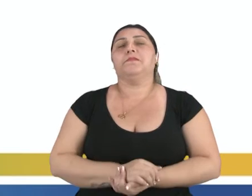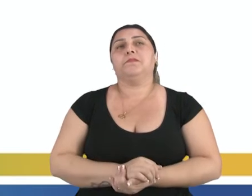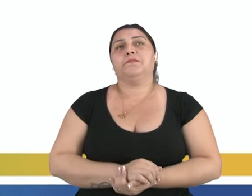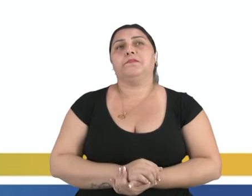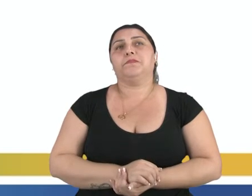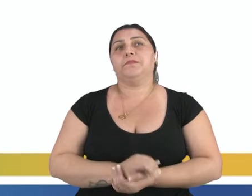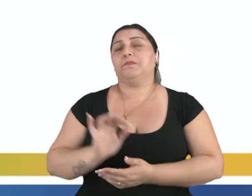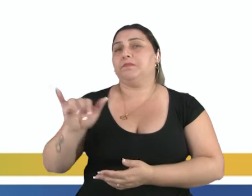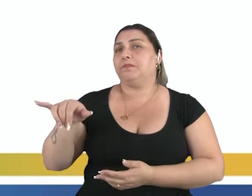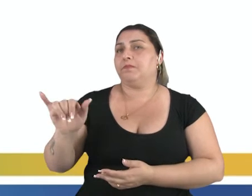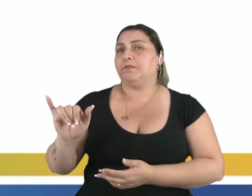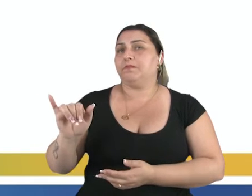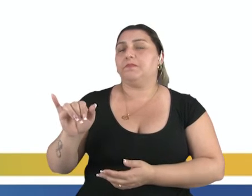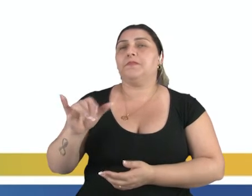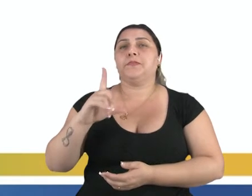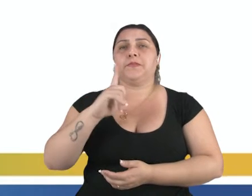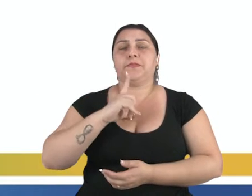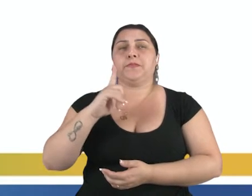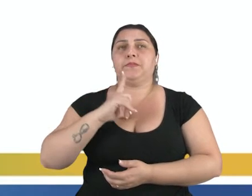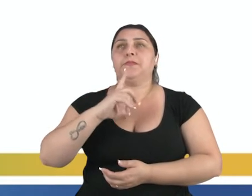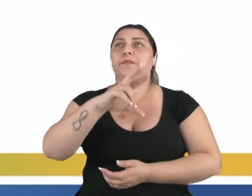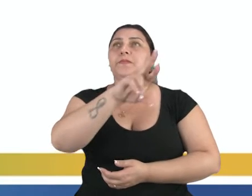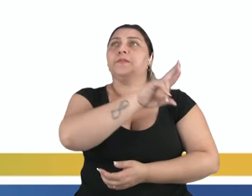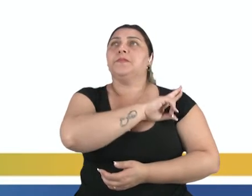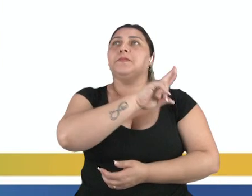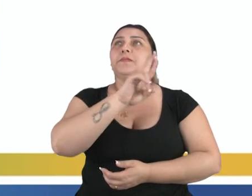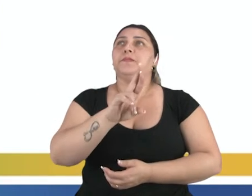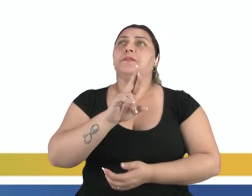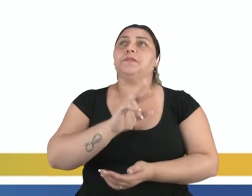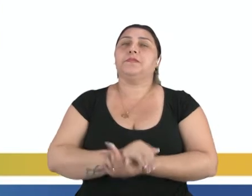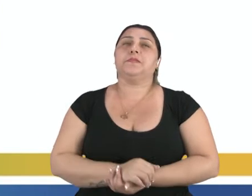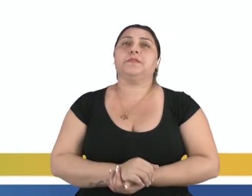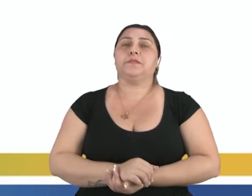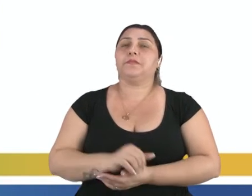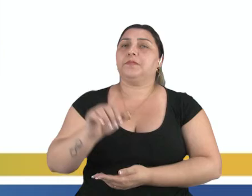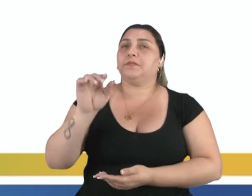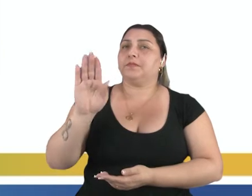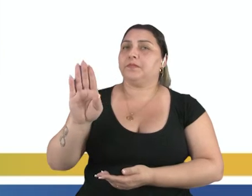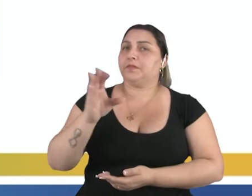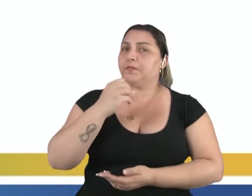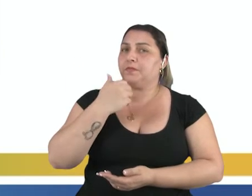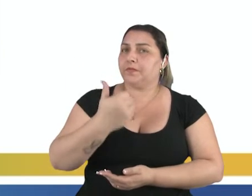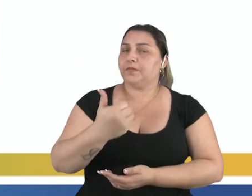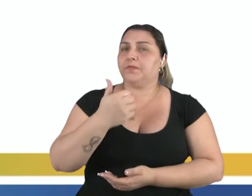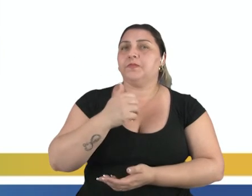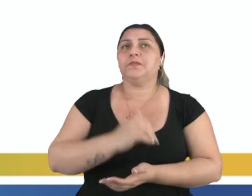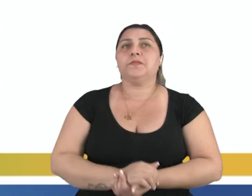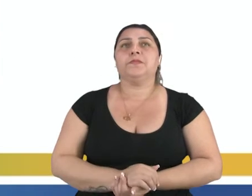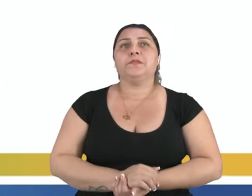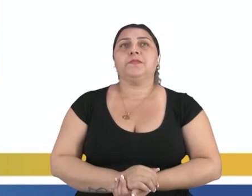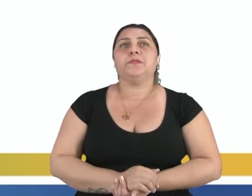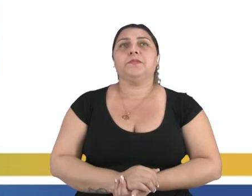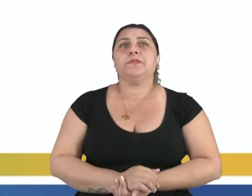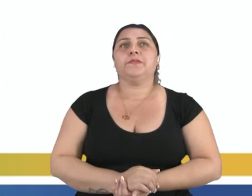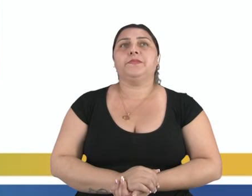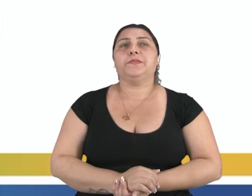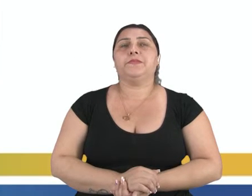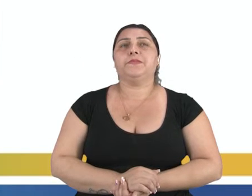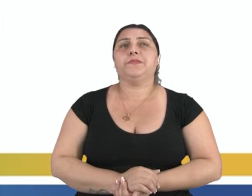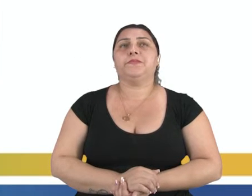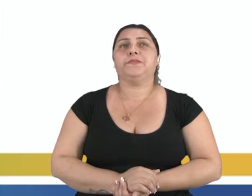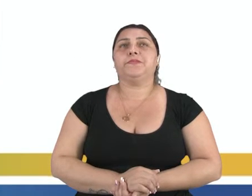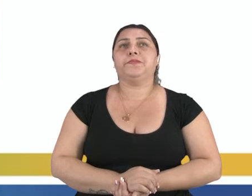do ponto B. Tudo bem, pessoal? De um modo geral, esses dois